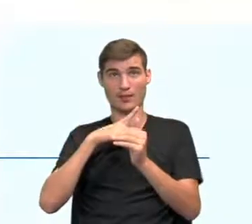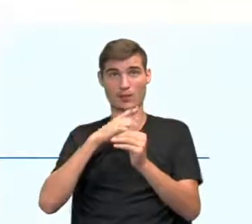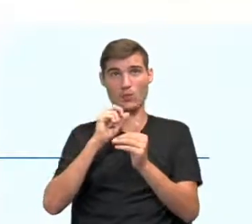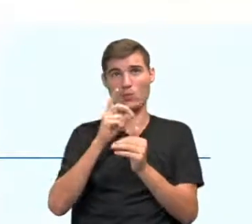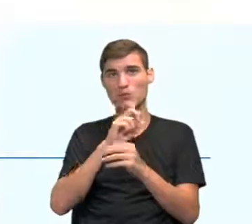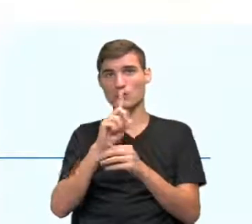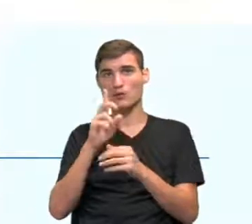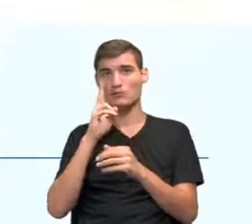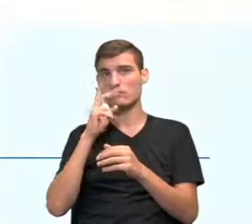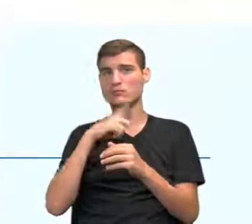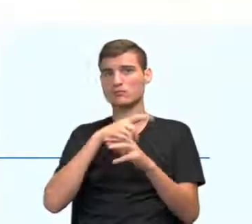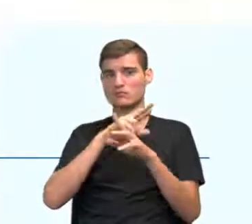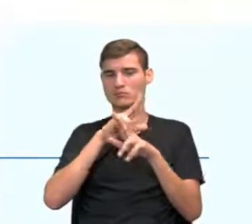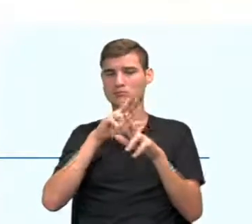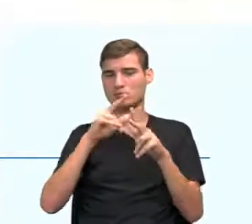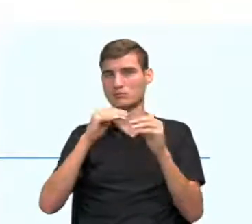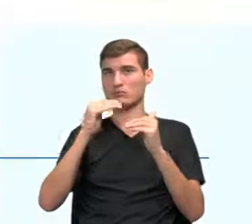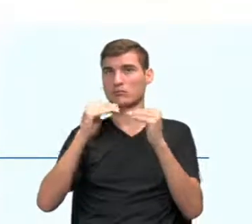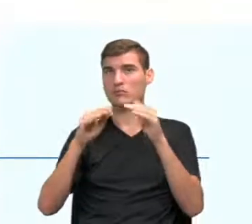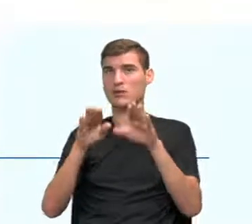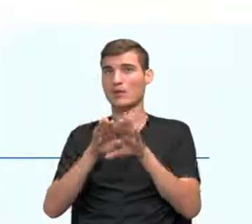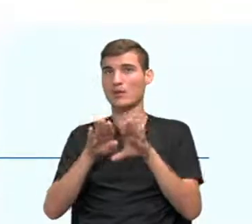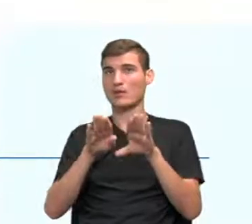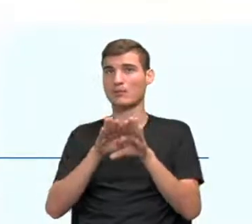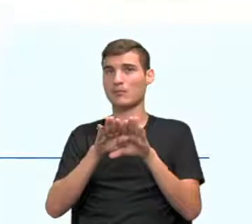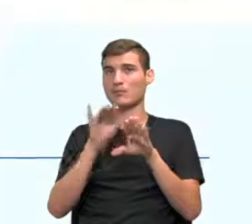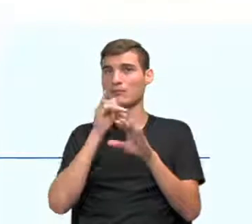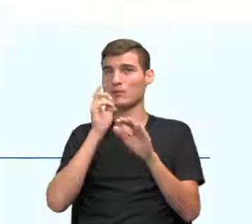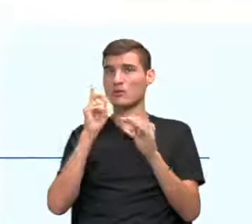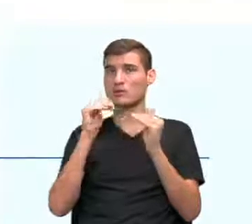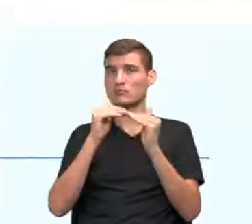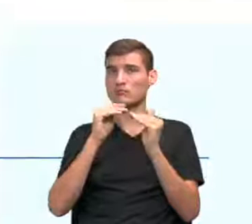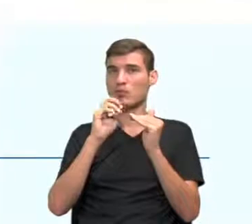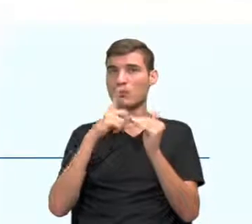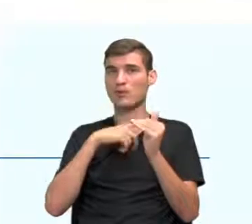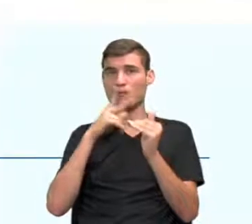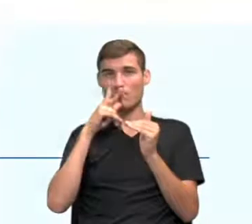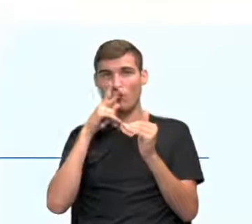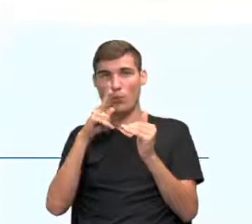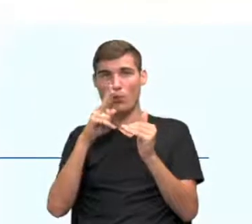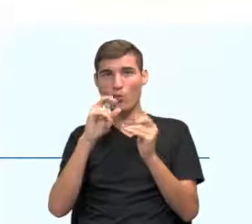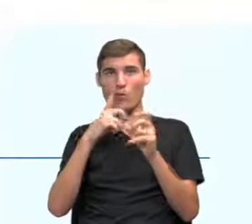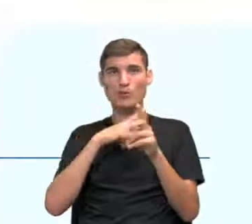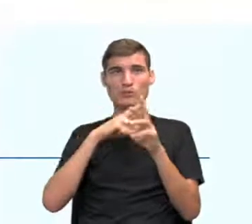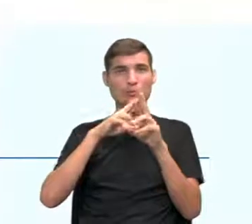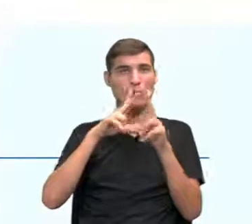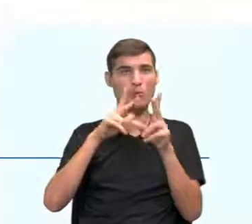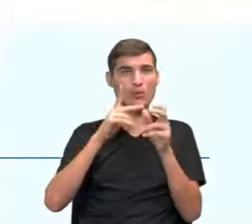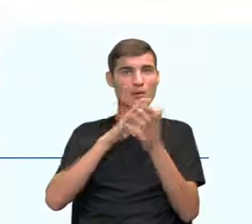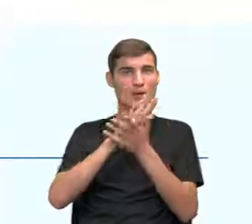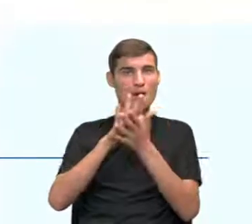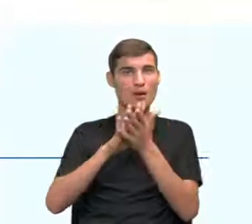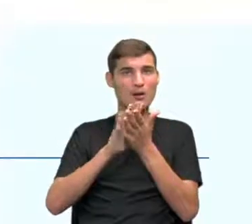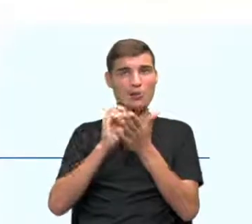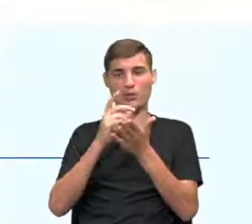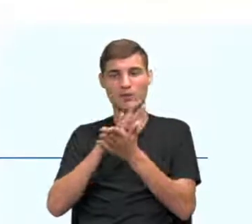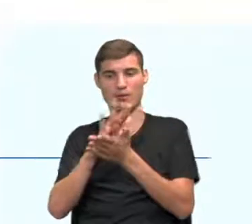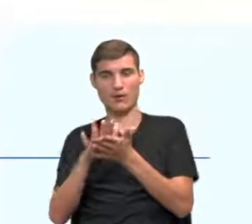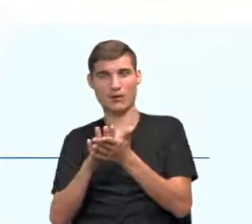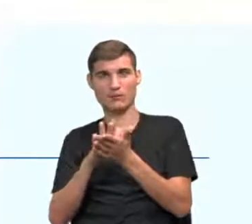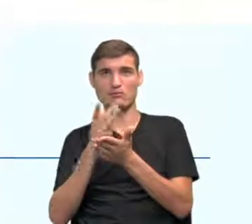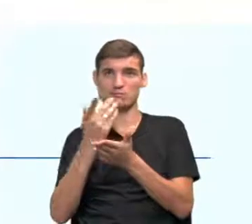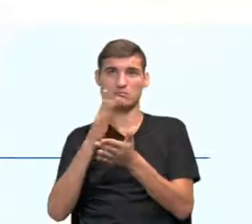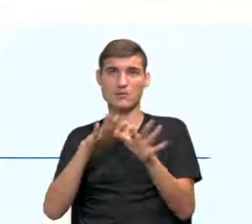ter mais níveis, ou seja, ou eu transmito com essa intensidade, ou eu transmito com essa intensidade, ou não transmito, depende do nível do